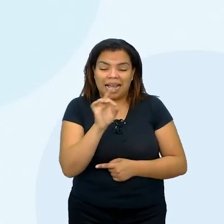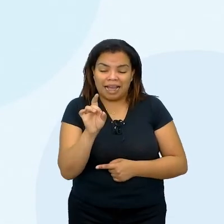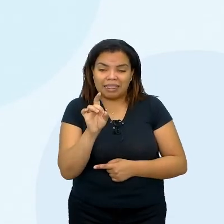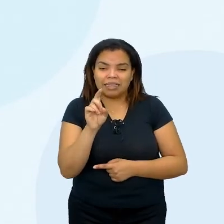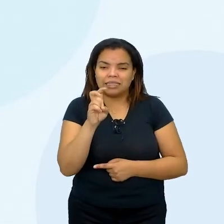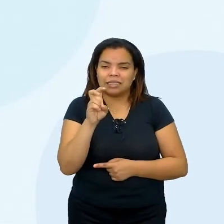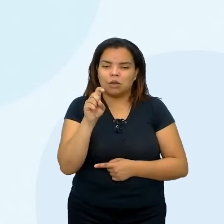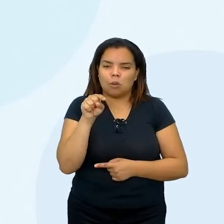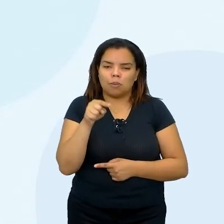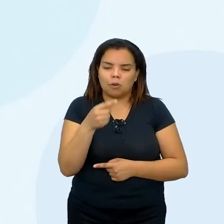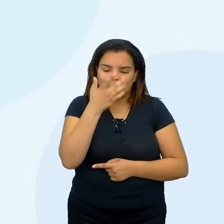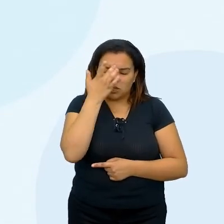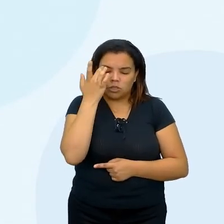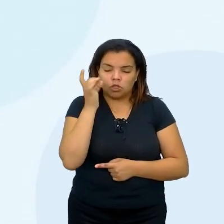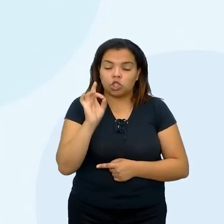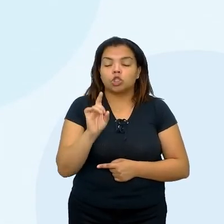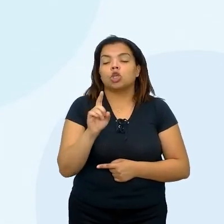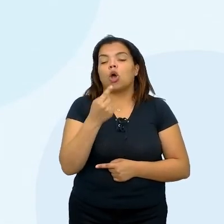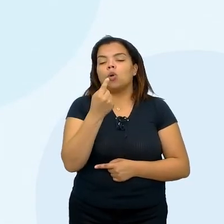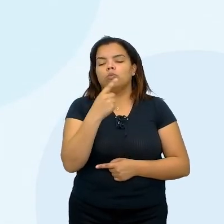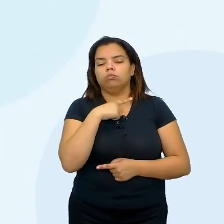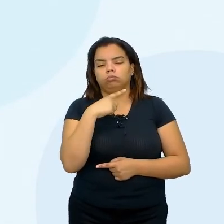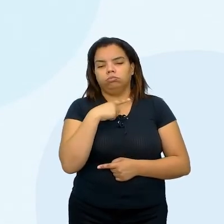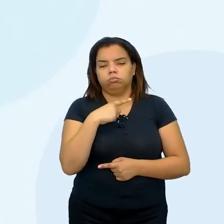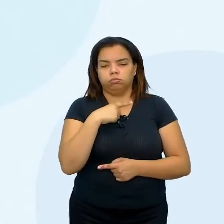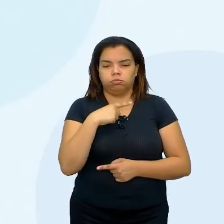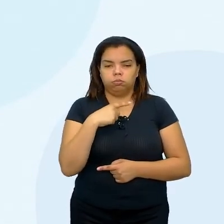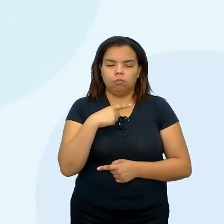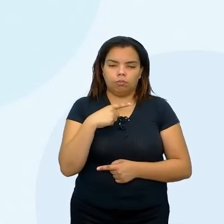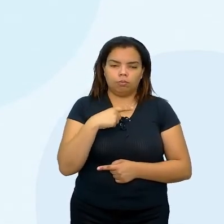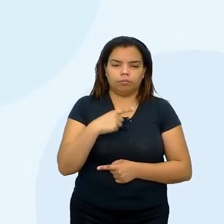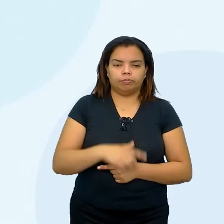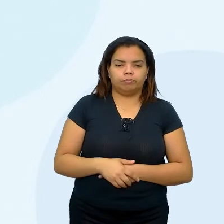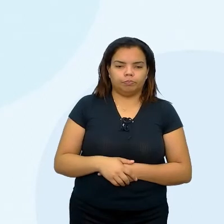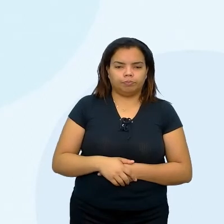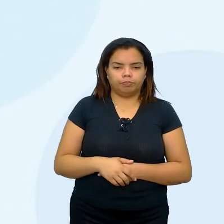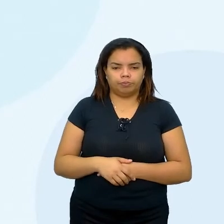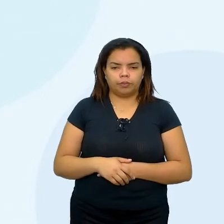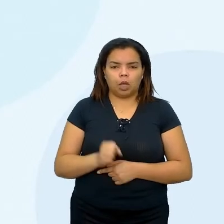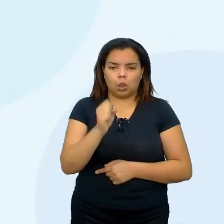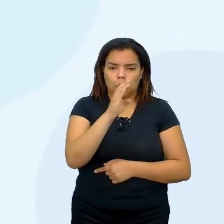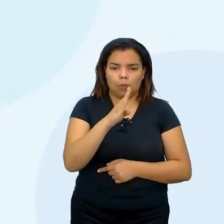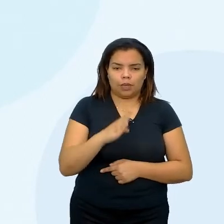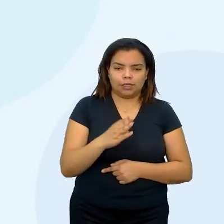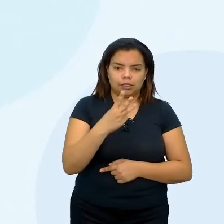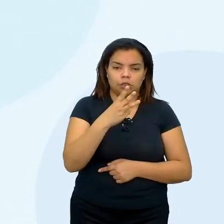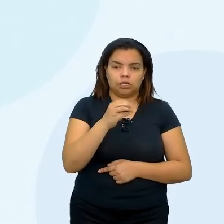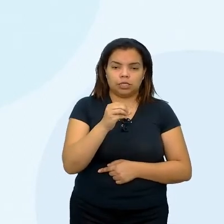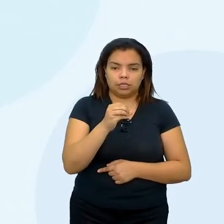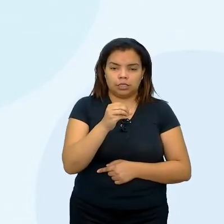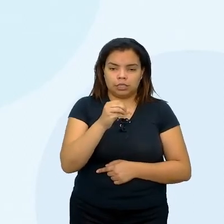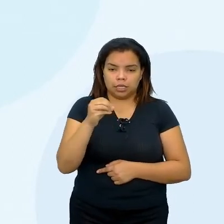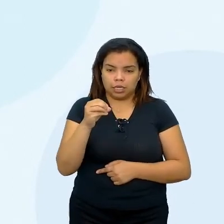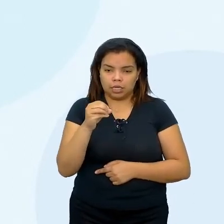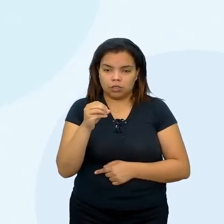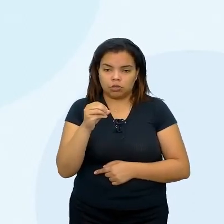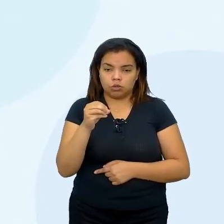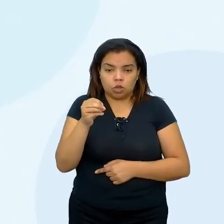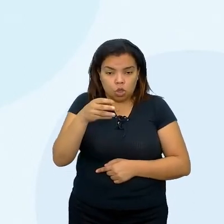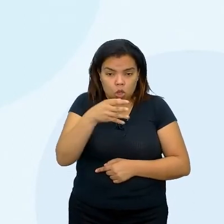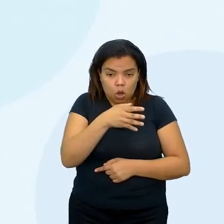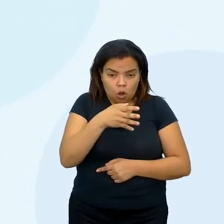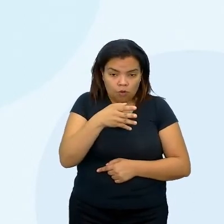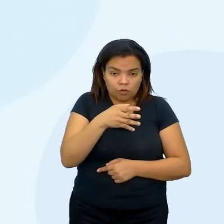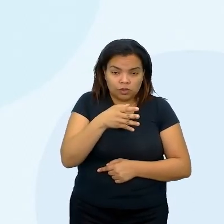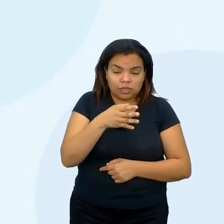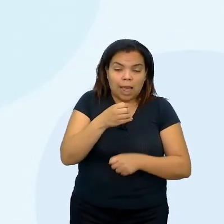muito parecido com a questão lá da anemia falciforme, né, na nossa aula passada. No Brasil, a gente tem 300 novos pacientes a